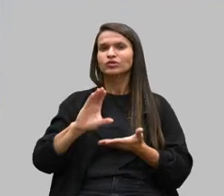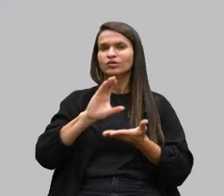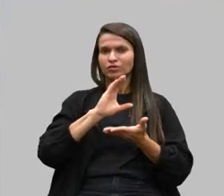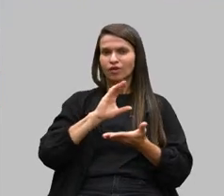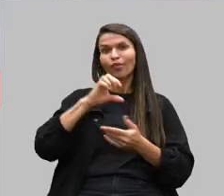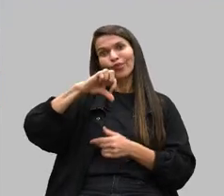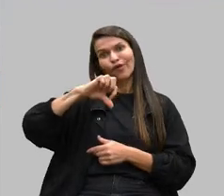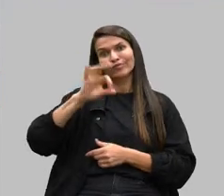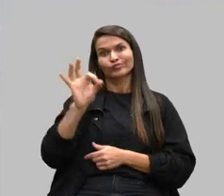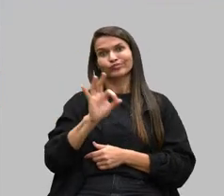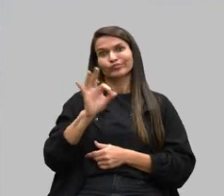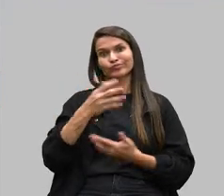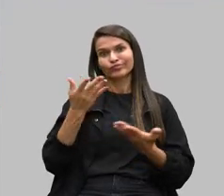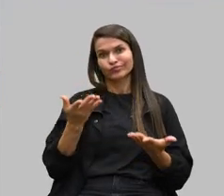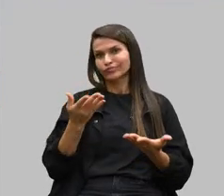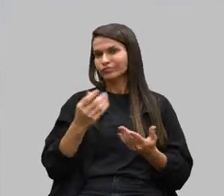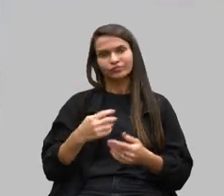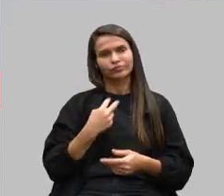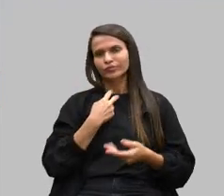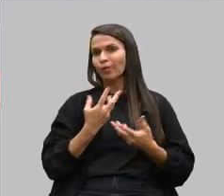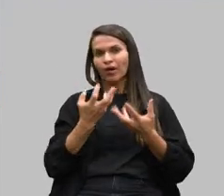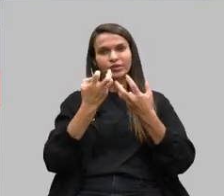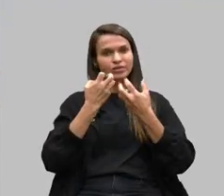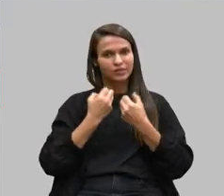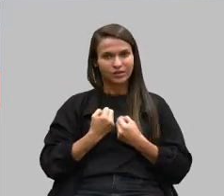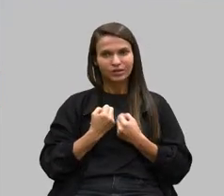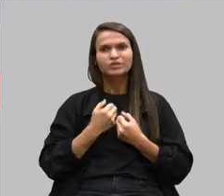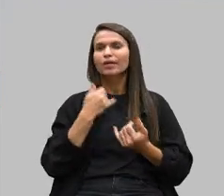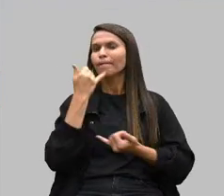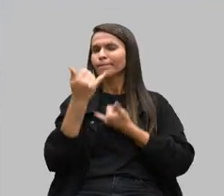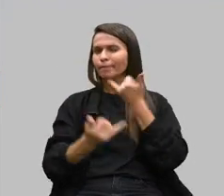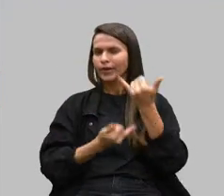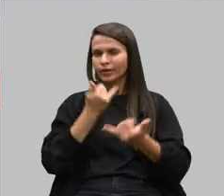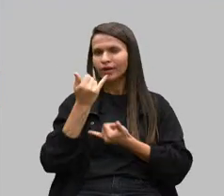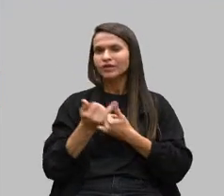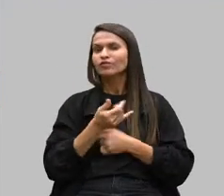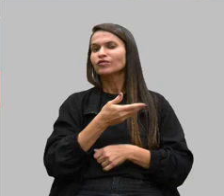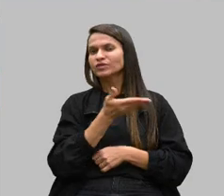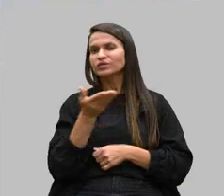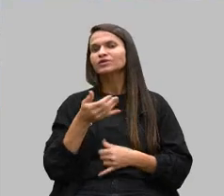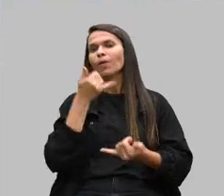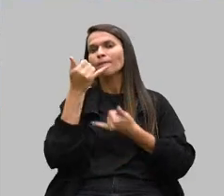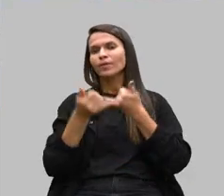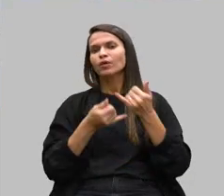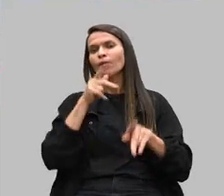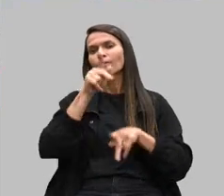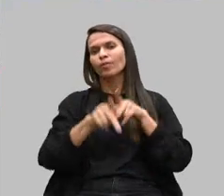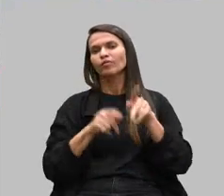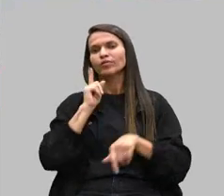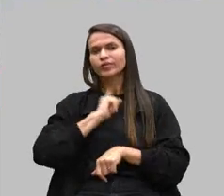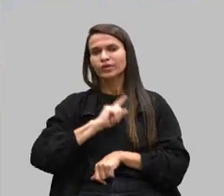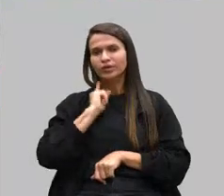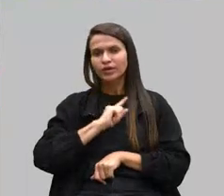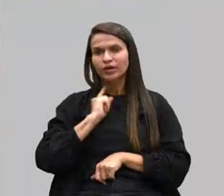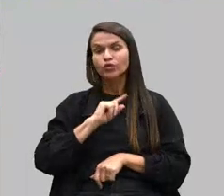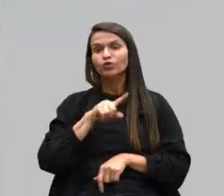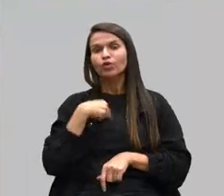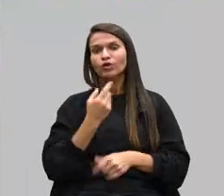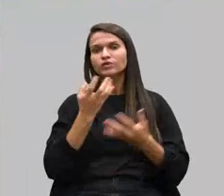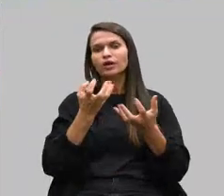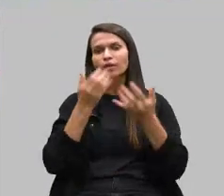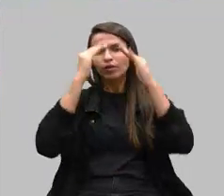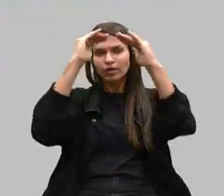9% nós não podemos admitir isso isso é brincadeira vocês estão brincando com o povo mineiro nós queremos